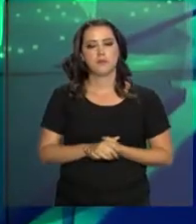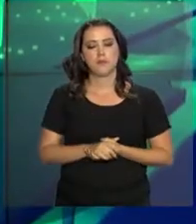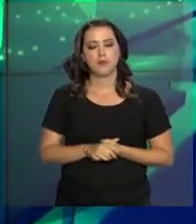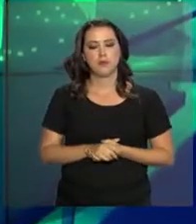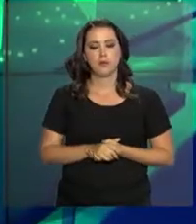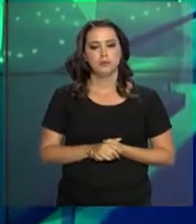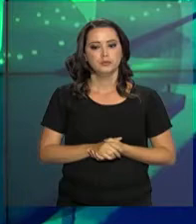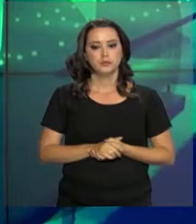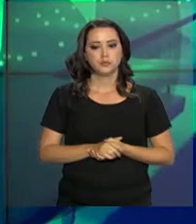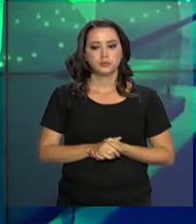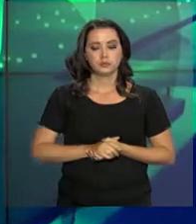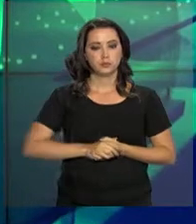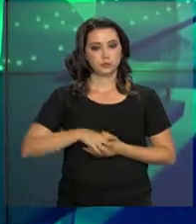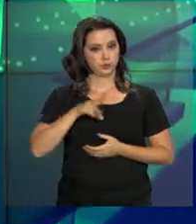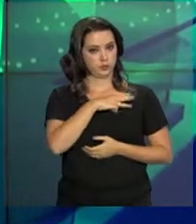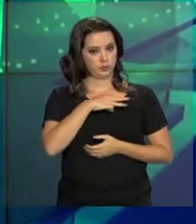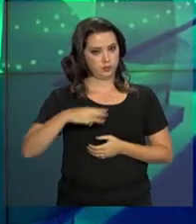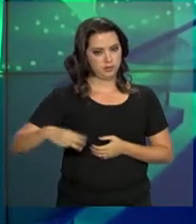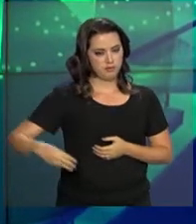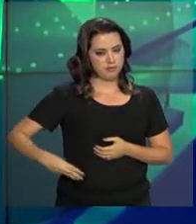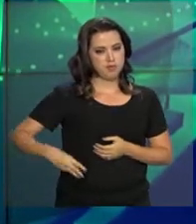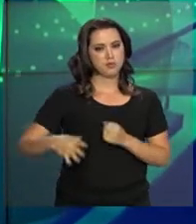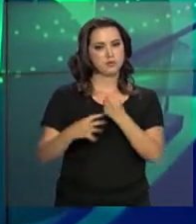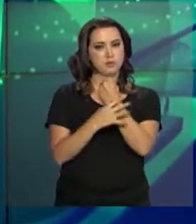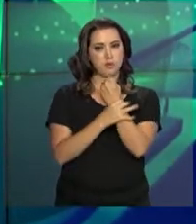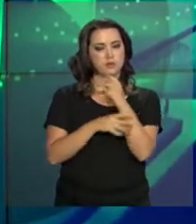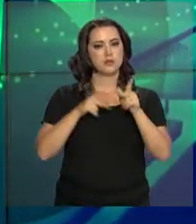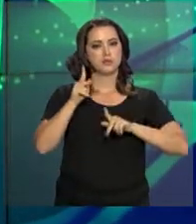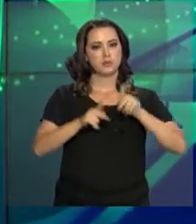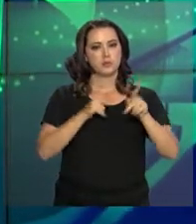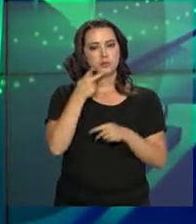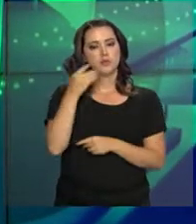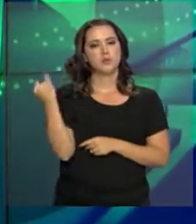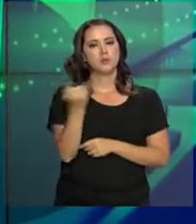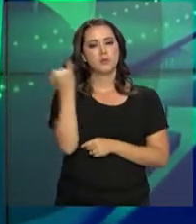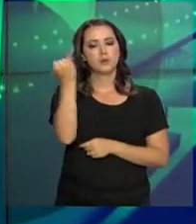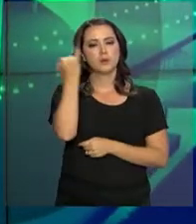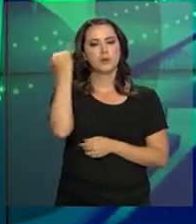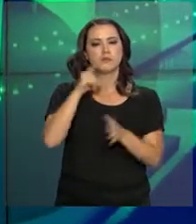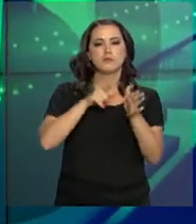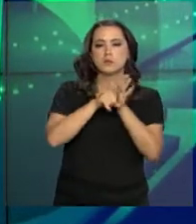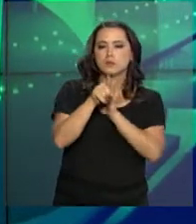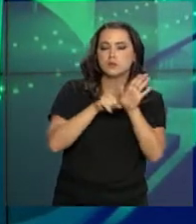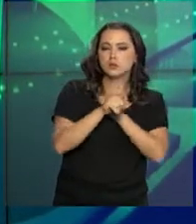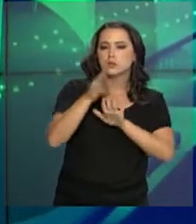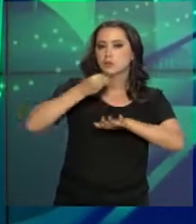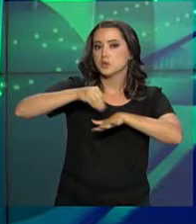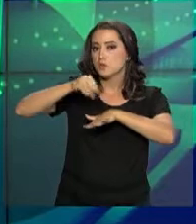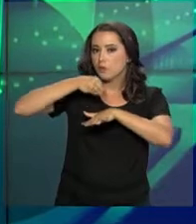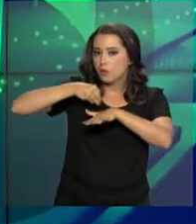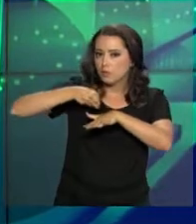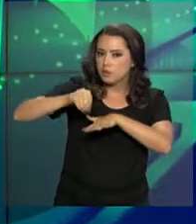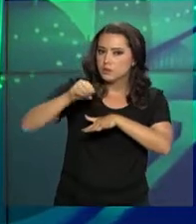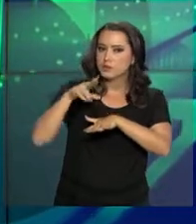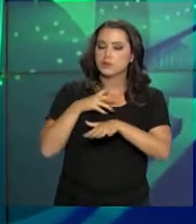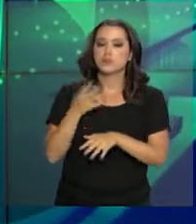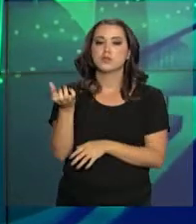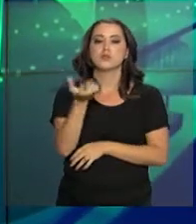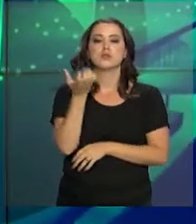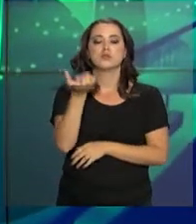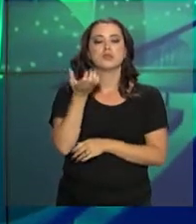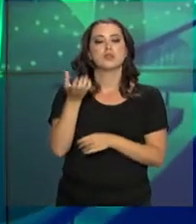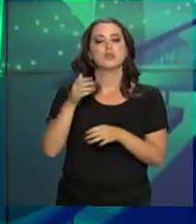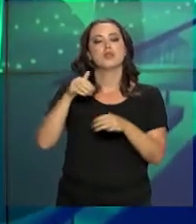O ministro da Segurança Pública destacou a prioridade das investigações sobre as notícias que querem levar a crer que o sistema eleitoral e